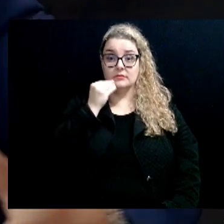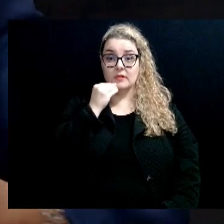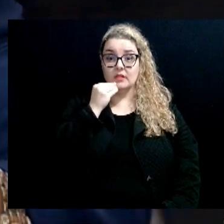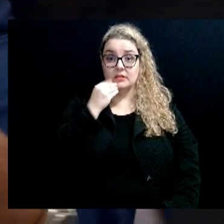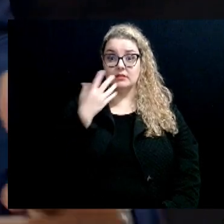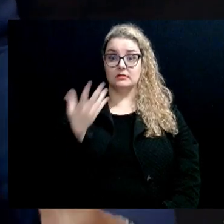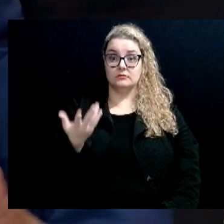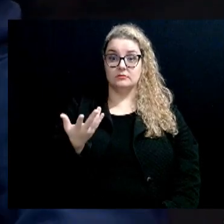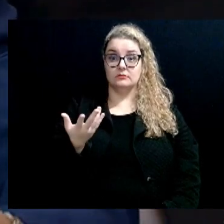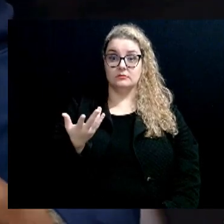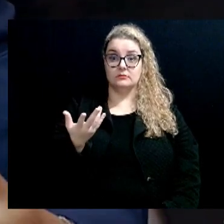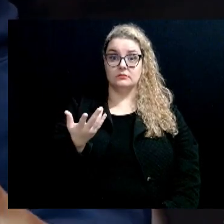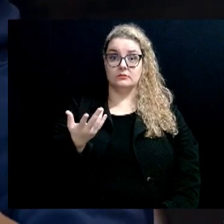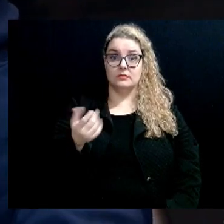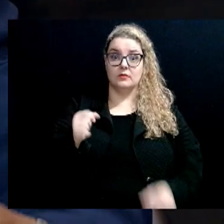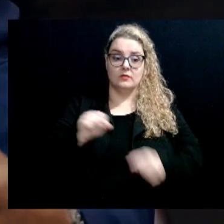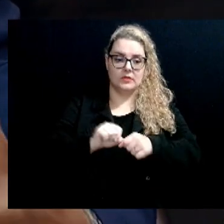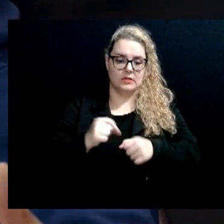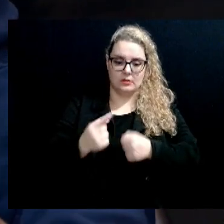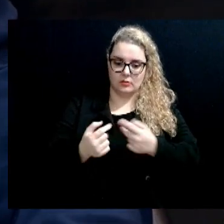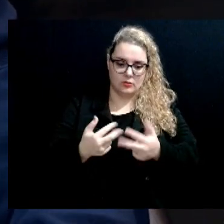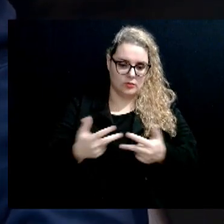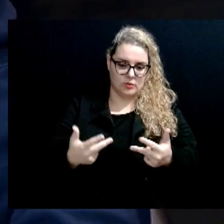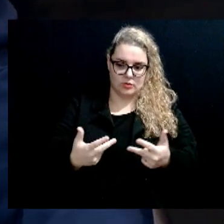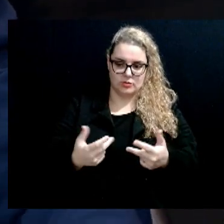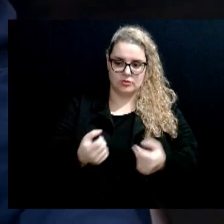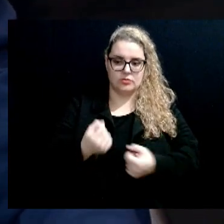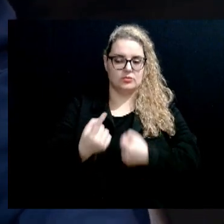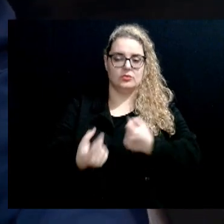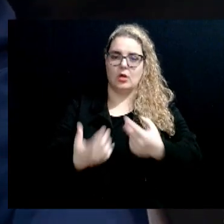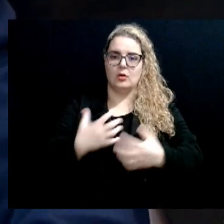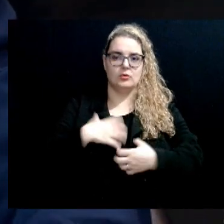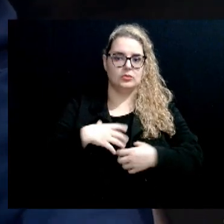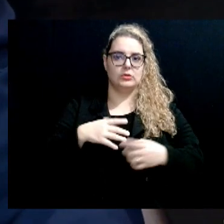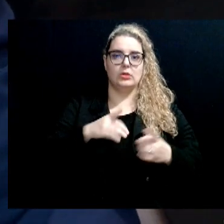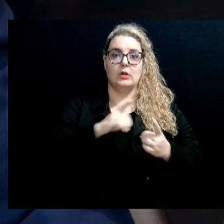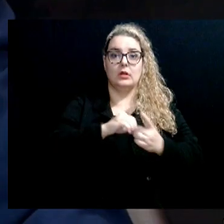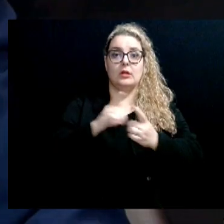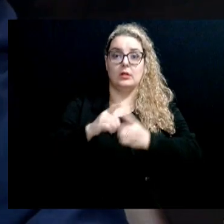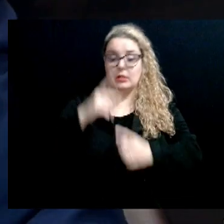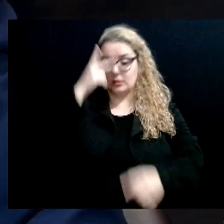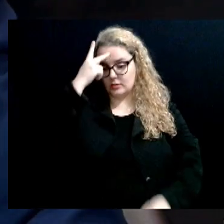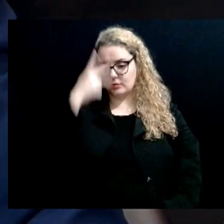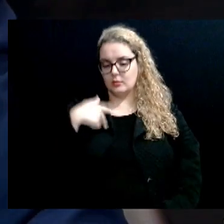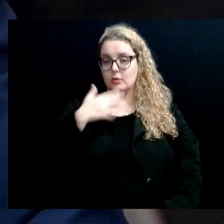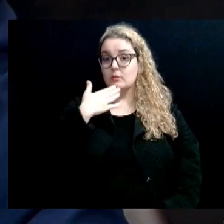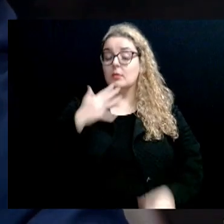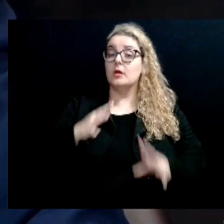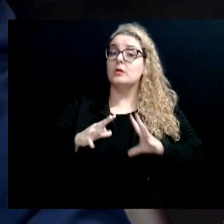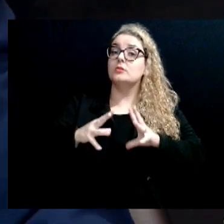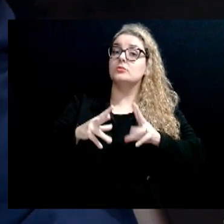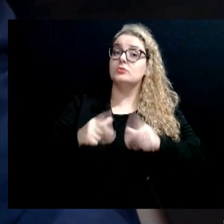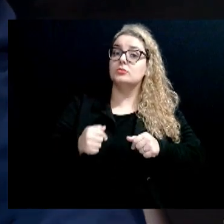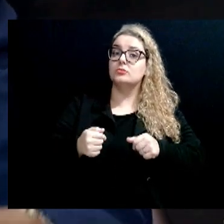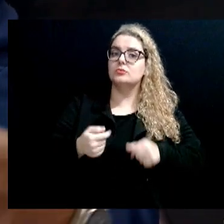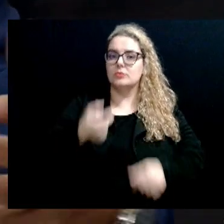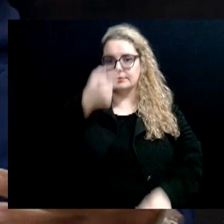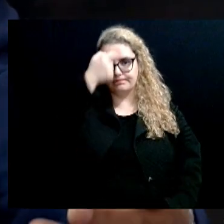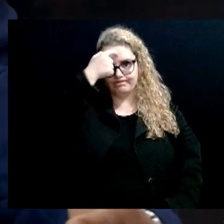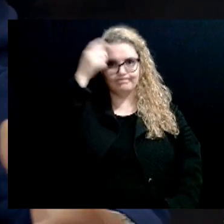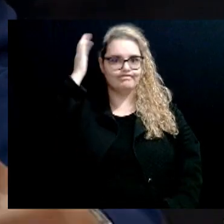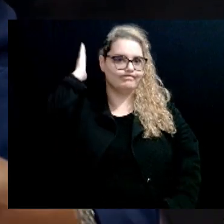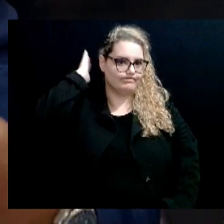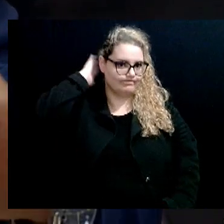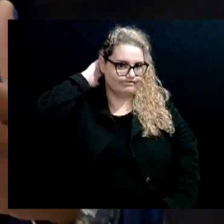fazer algo, de alguma forma, atender à própria demanda, mas tudo isso é inconsciente, né? Então,